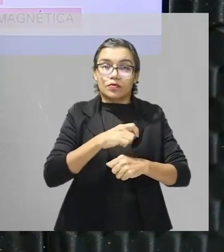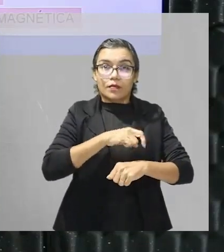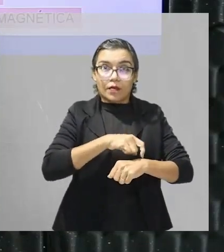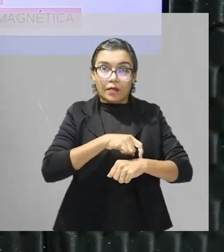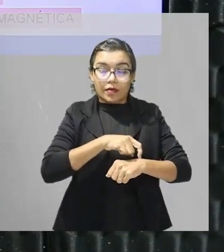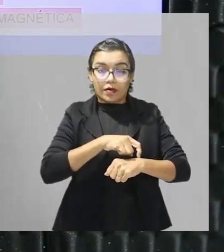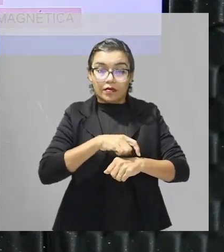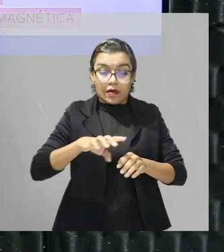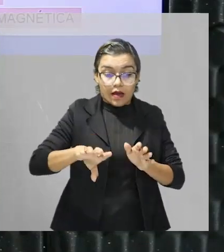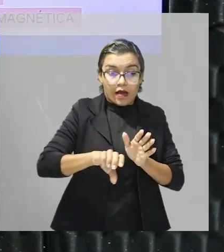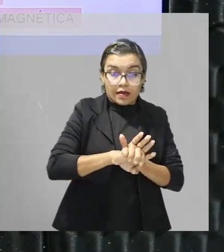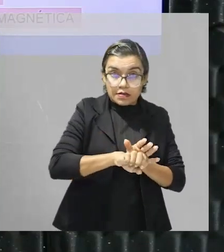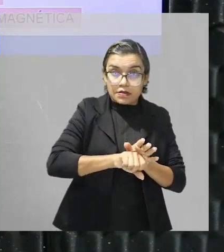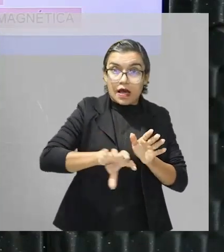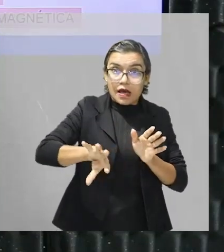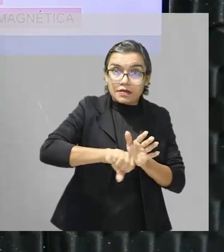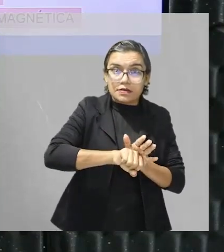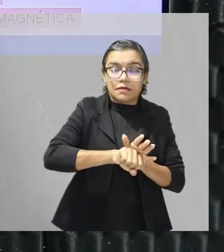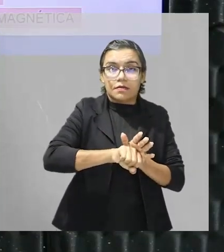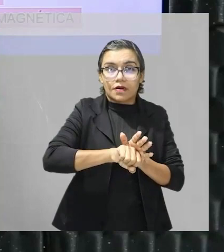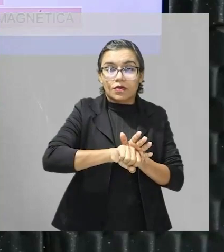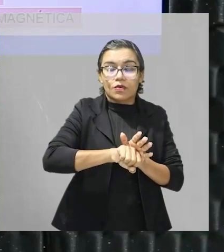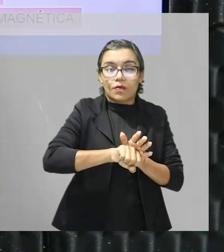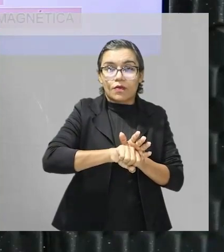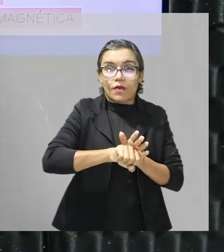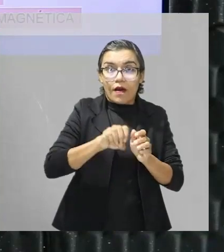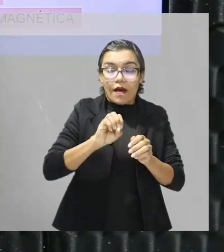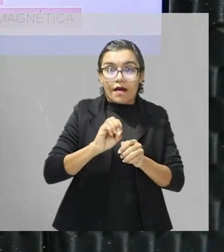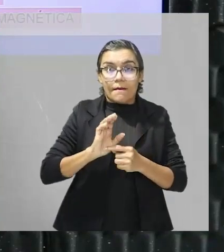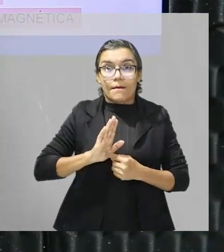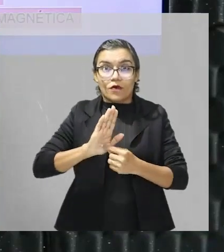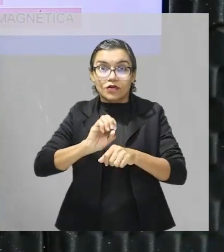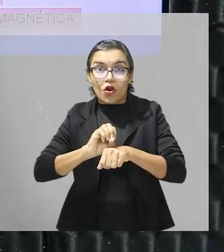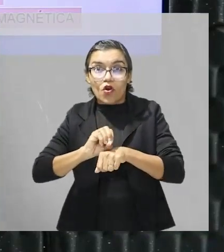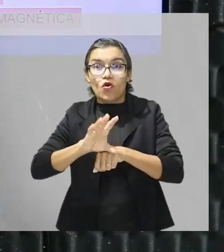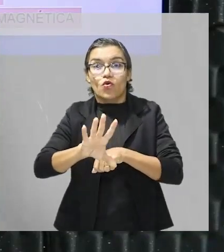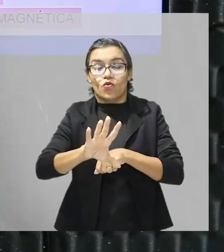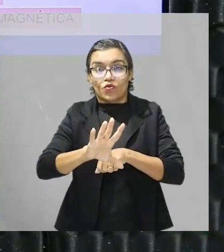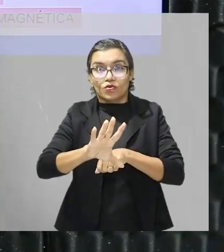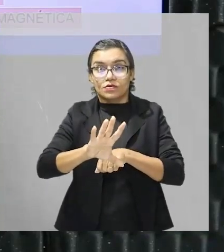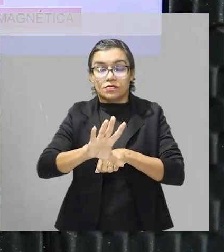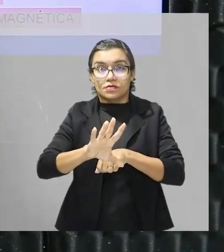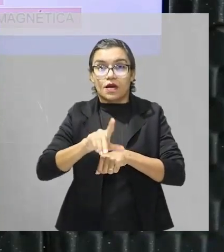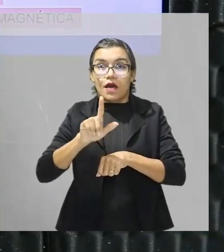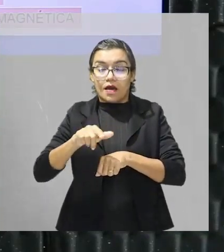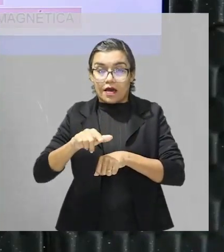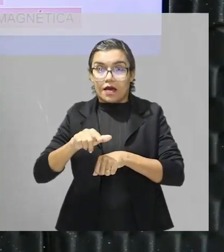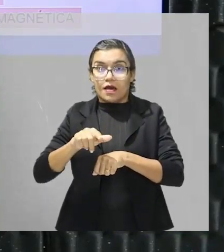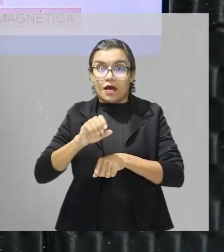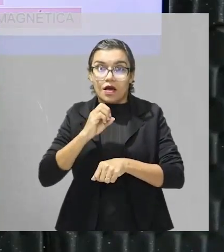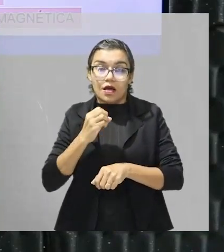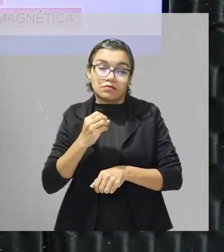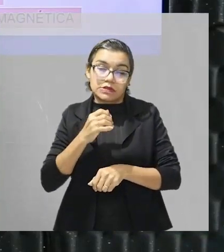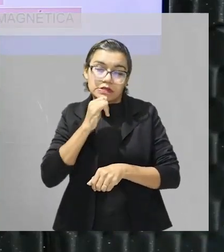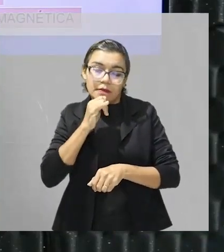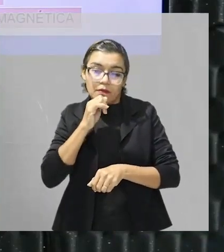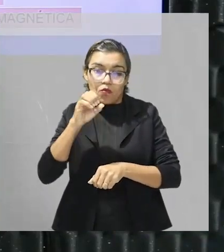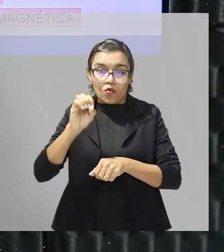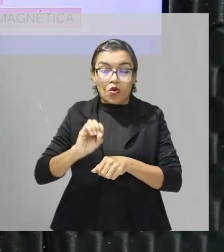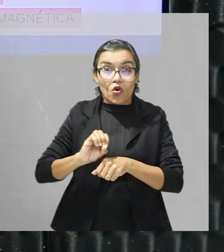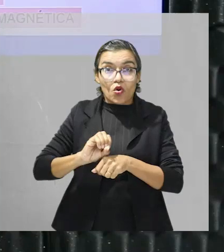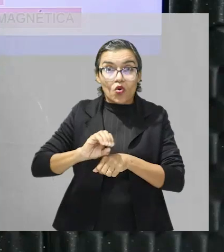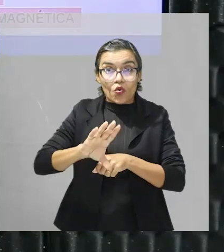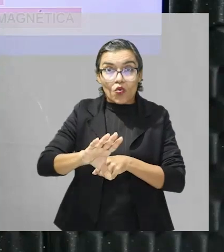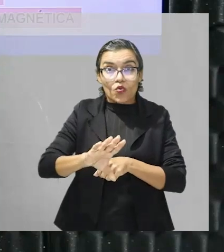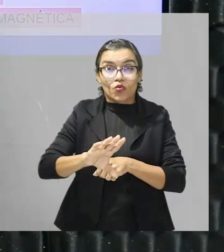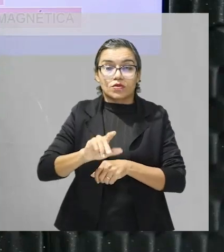eles vão devolver na forma de luz sabemos que luz é radiação eletromagnética então